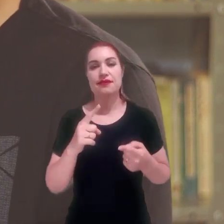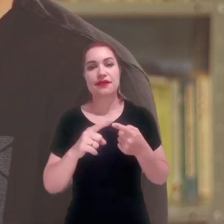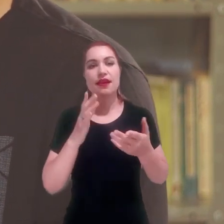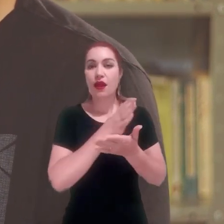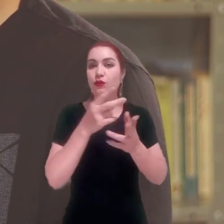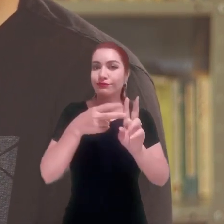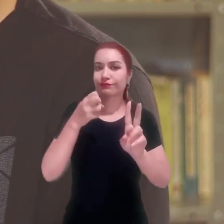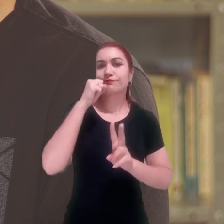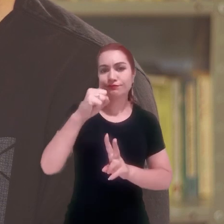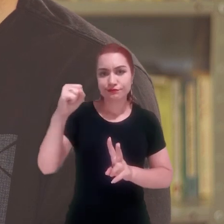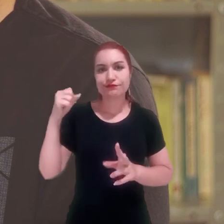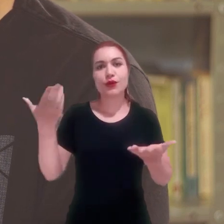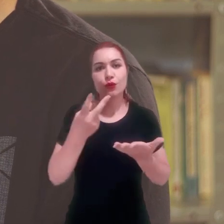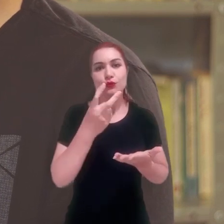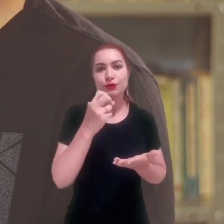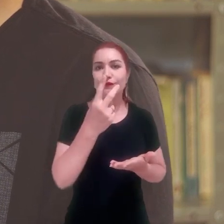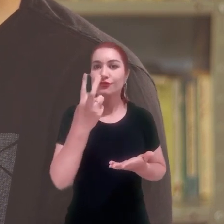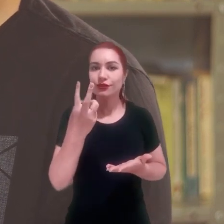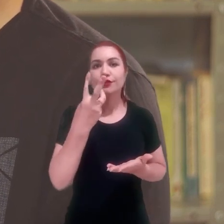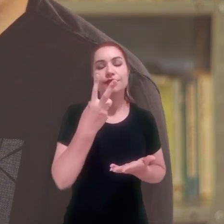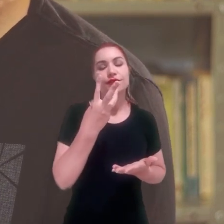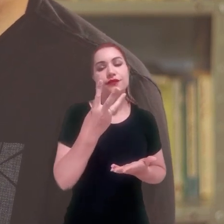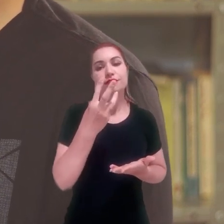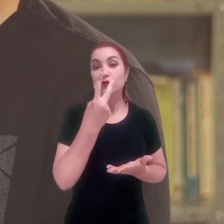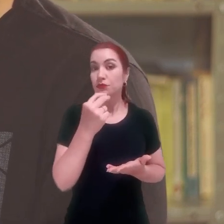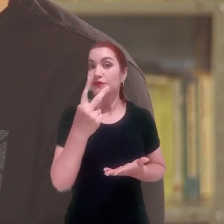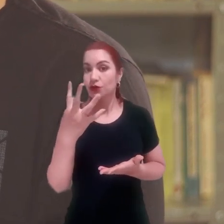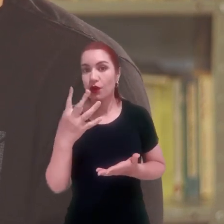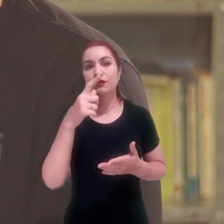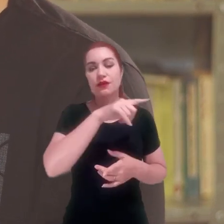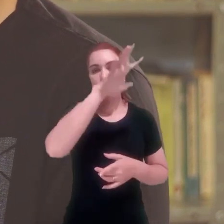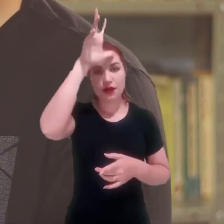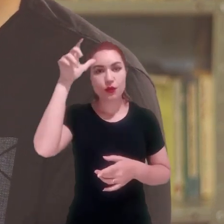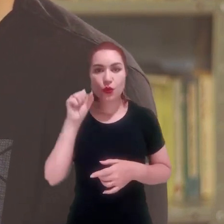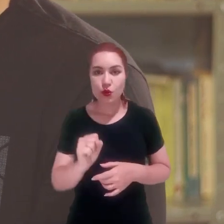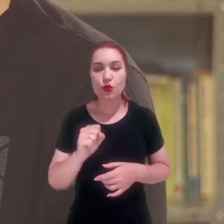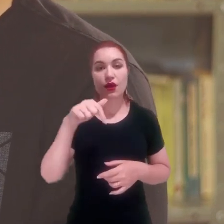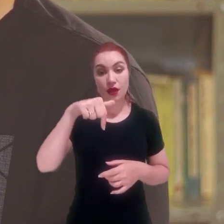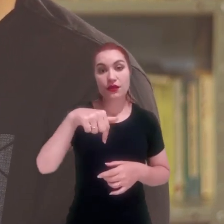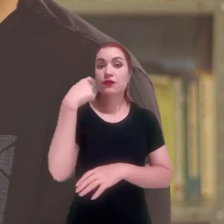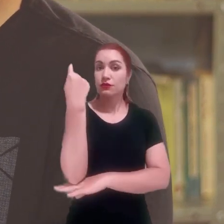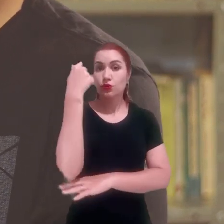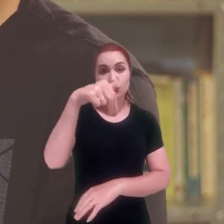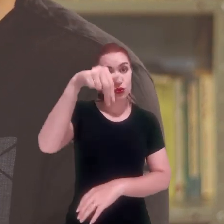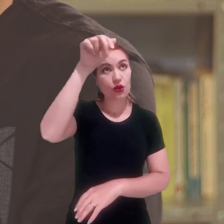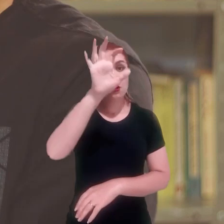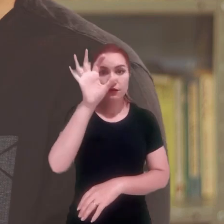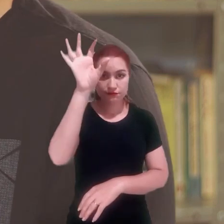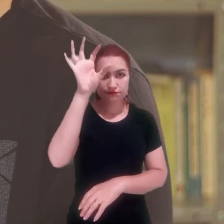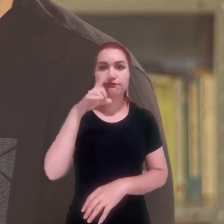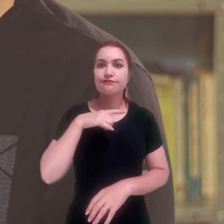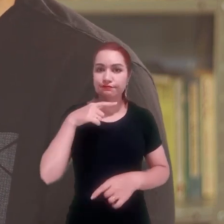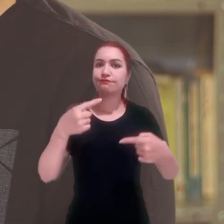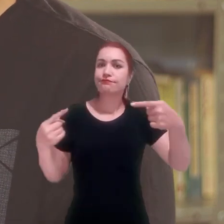mortos hoje, né, em 2023, 2024. Nós vemos conflitos no Mato Grosso do Sul, nós vemos conflitos aqui no norte do nosso estado, que é